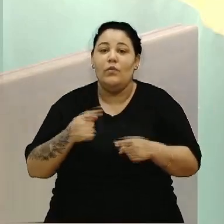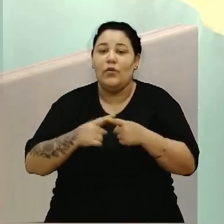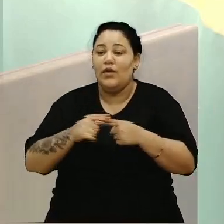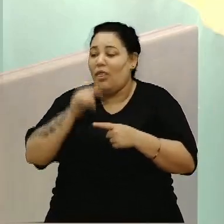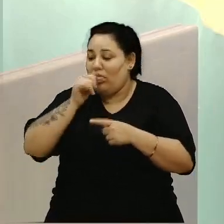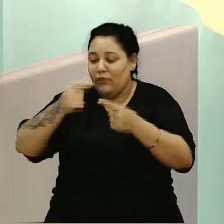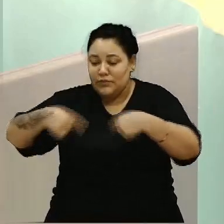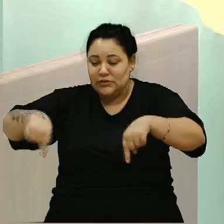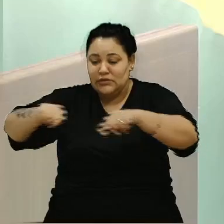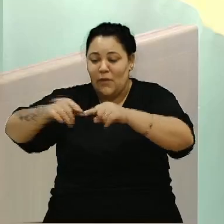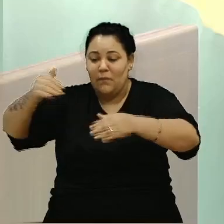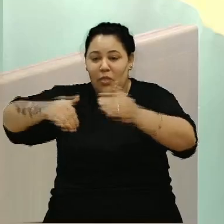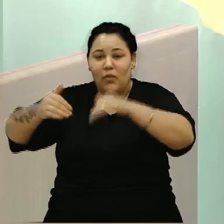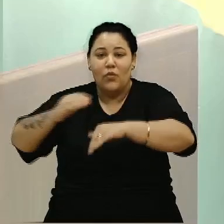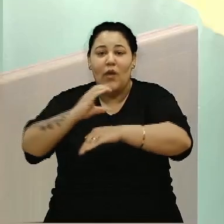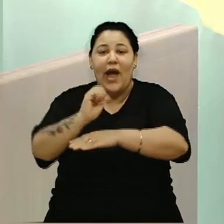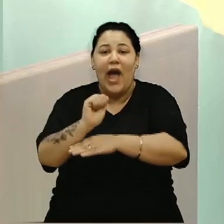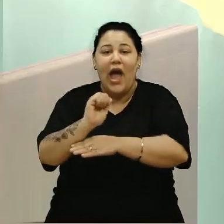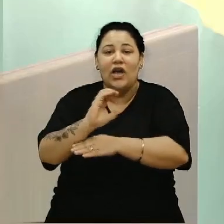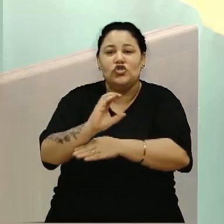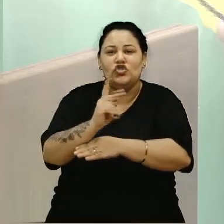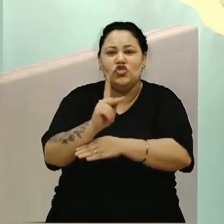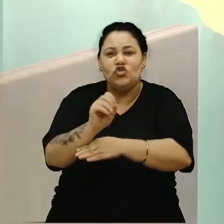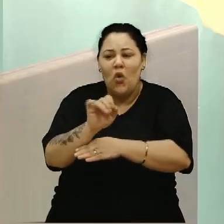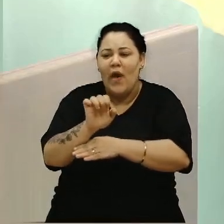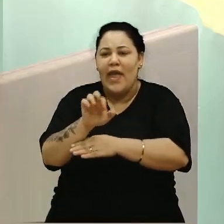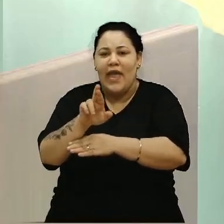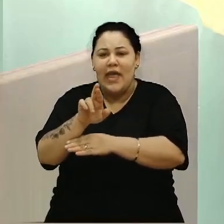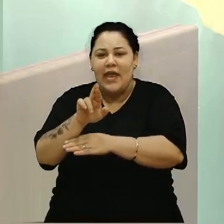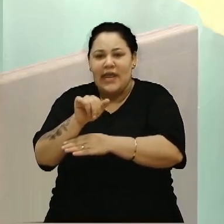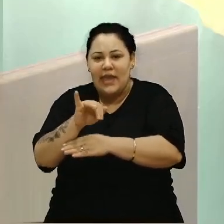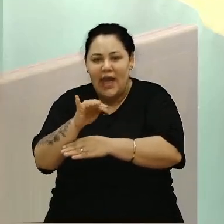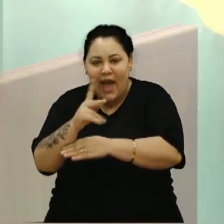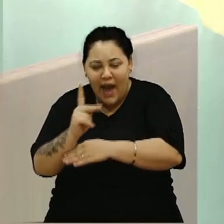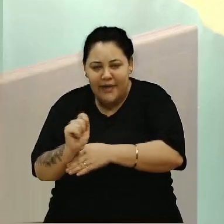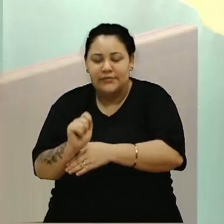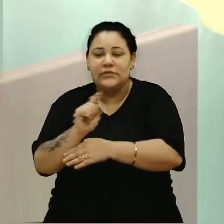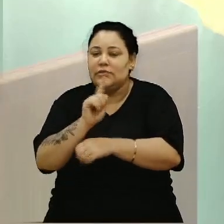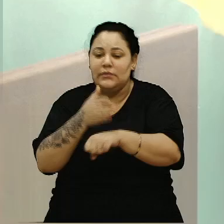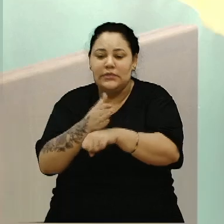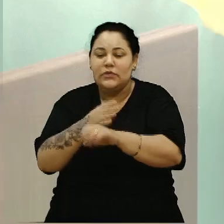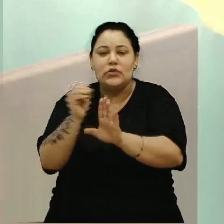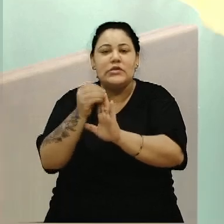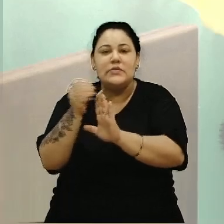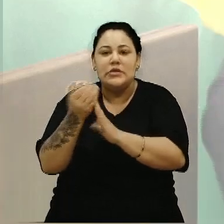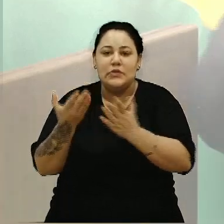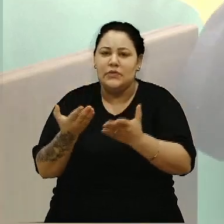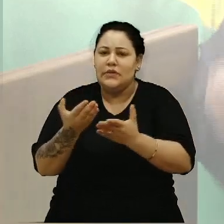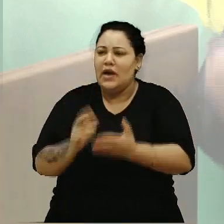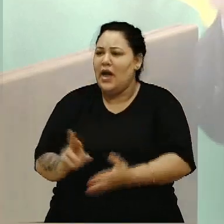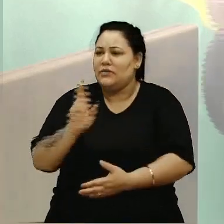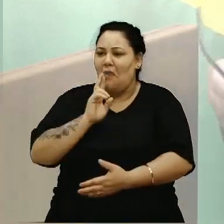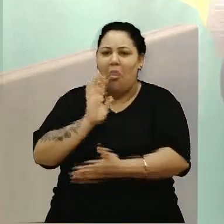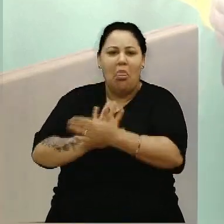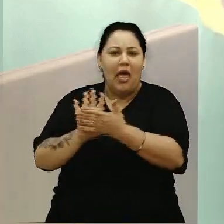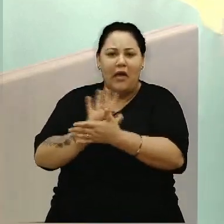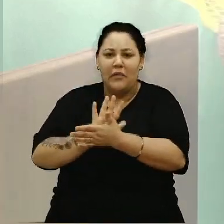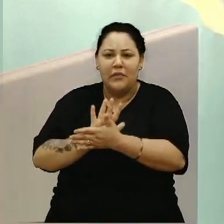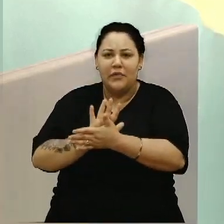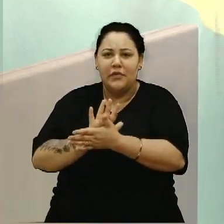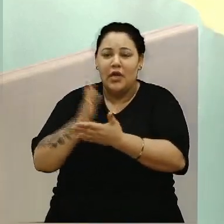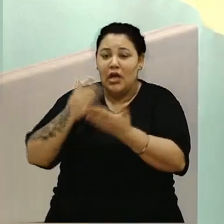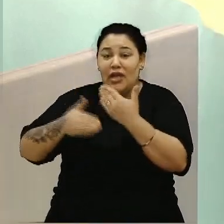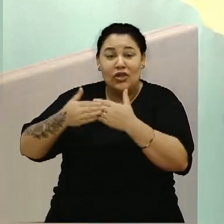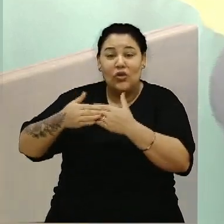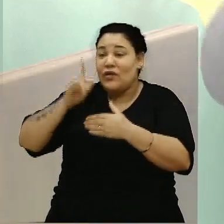Cachoeirinha não está incluído no financiamento? Até agora não tive respostas. E o Cachoeirinha, toda a água que vem do Pioneiro do